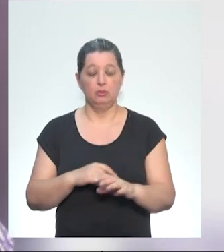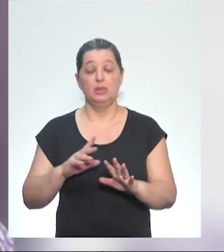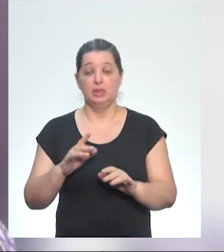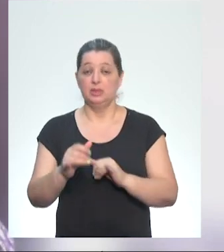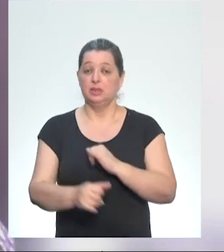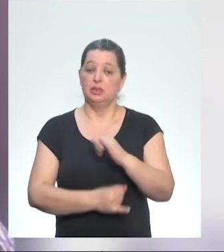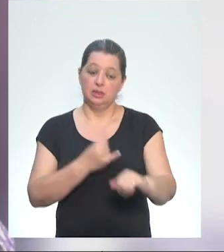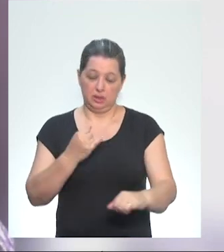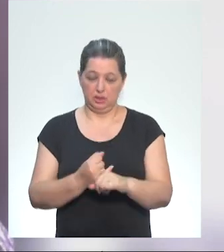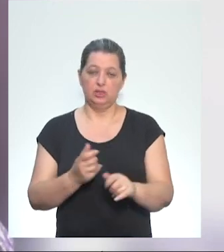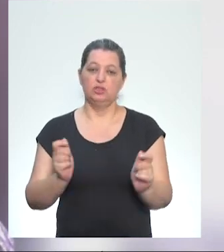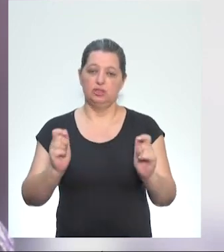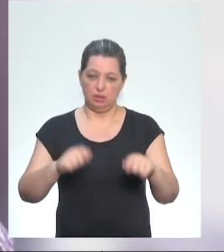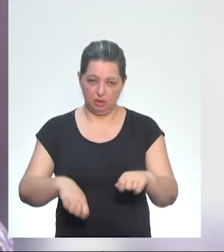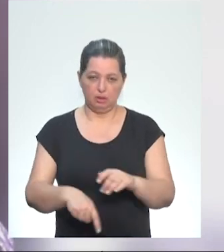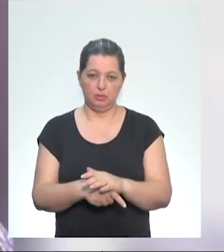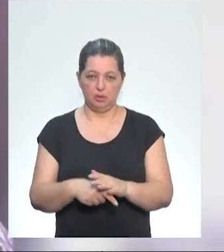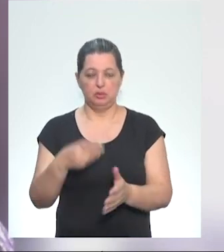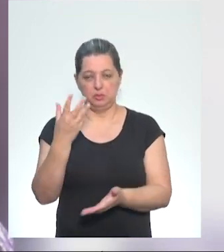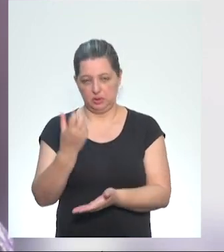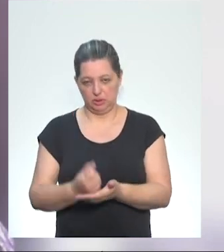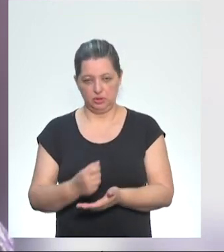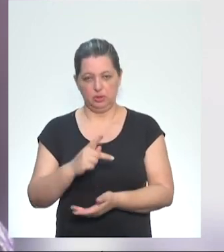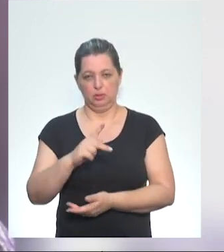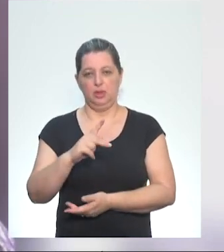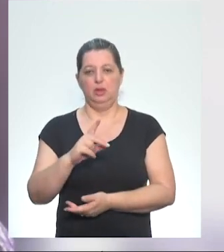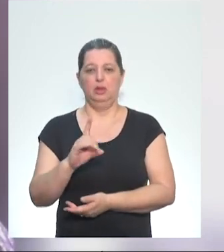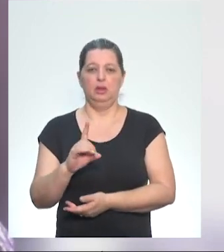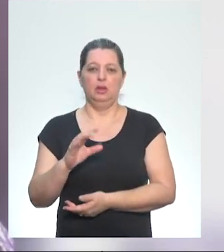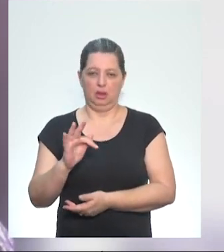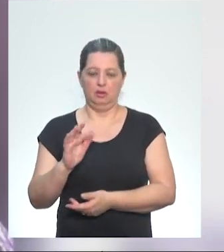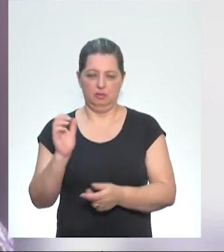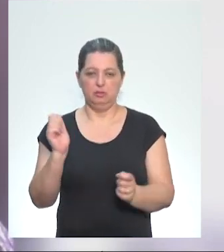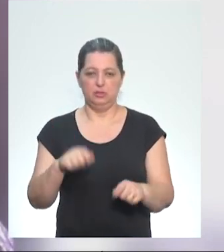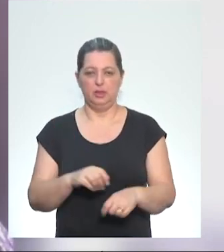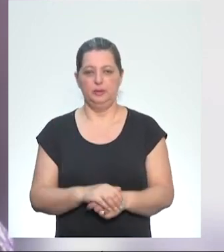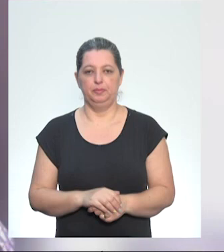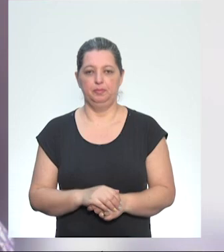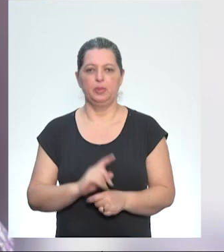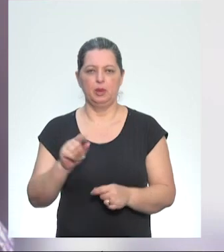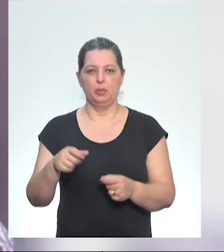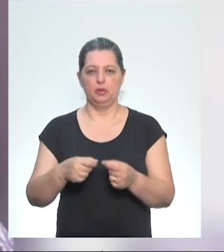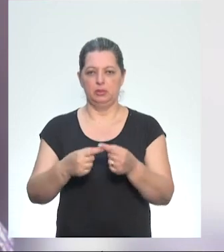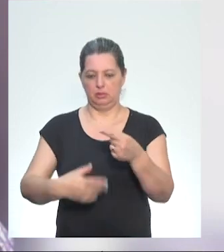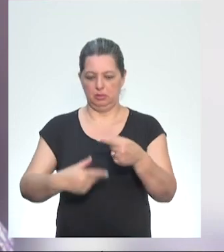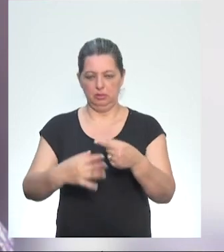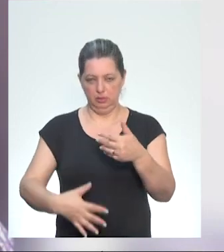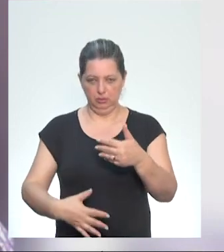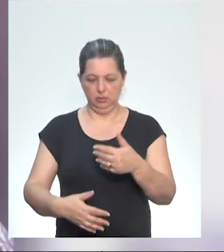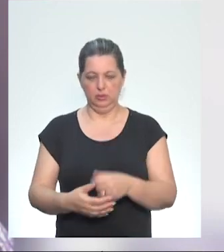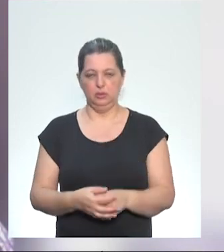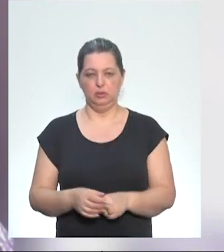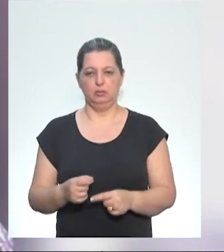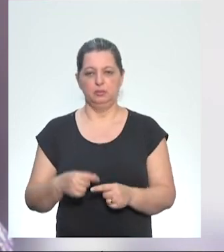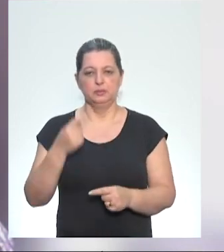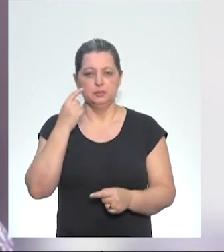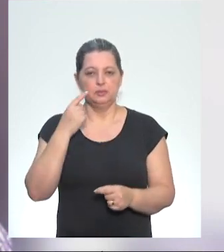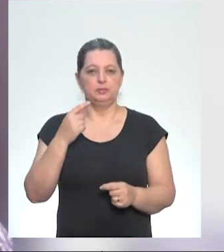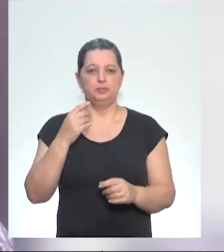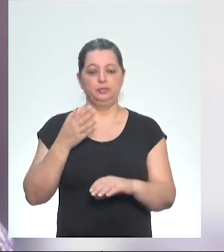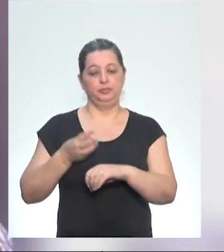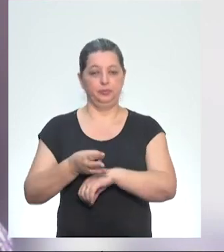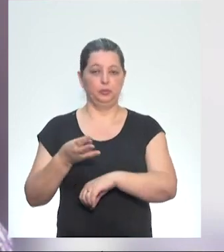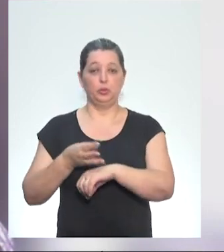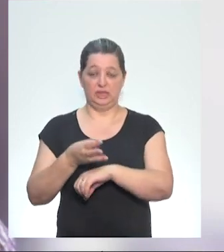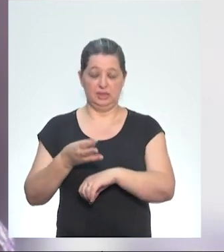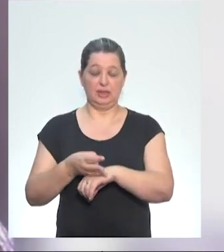tudo por PDF. Até depois eu vou ver se eu jogo aqui no Google e passo internamente no WhatsApp para